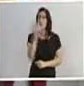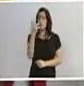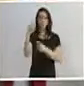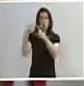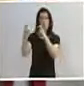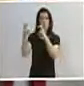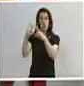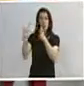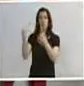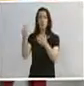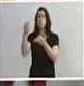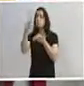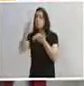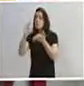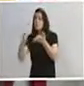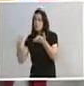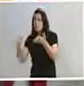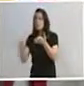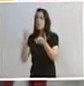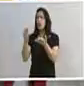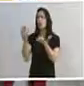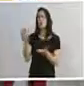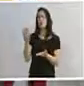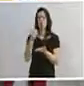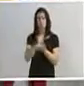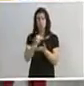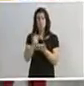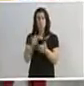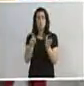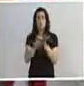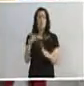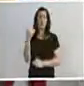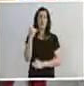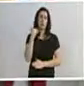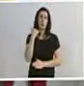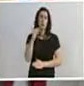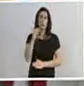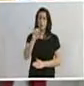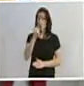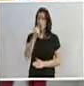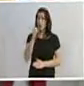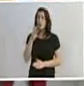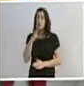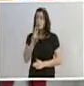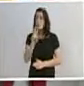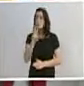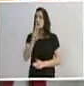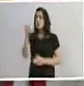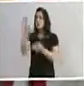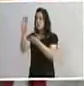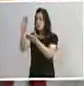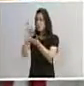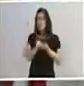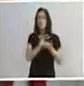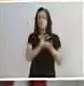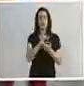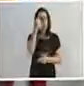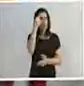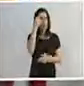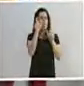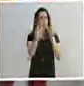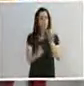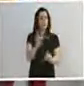convênios com o Badesc e com o BRDE, que somam mais de 8 milhões de reais, em favor da nossa cidade, do nosso povo. É pensando nas pessoas, tendo